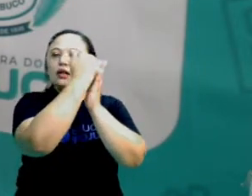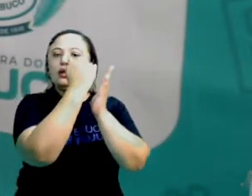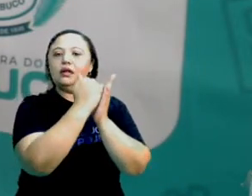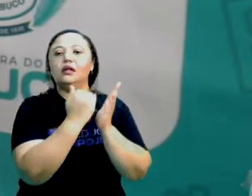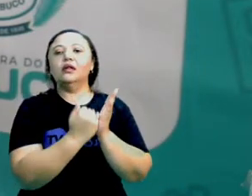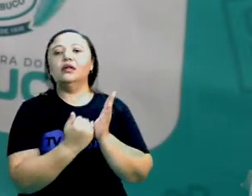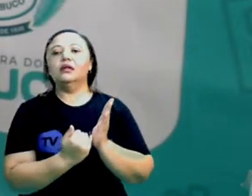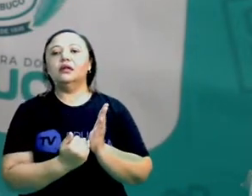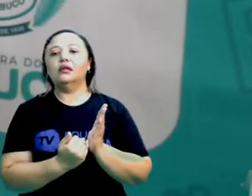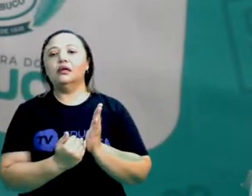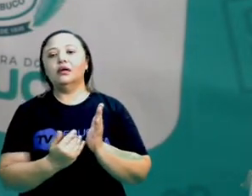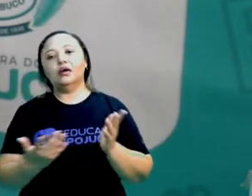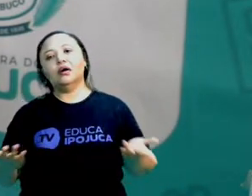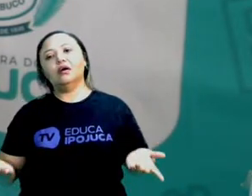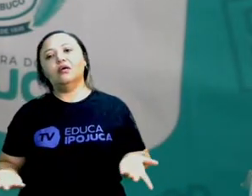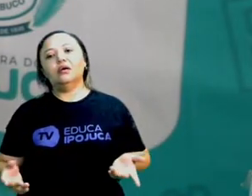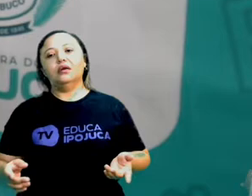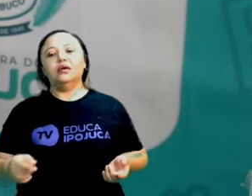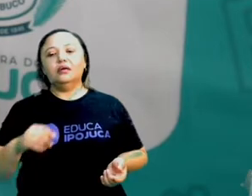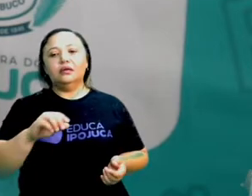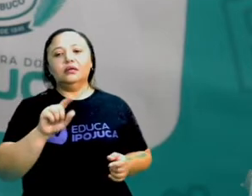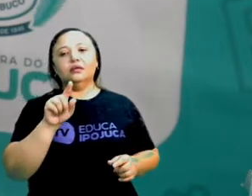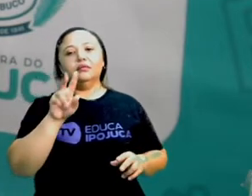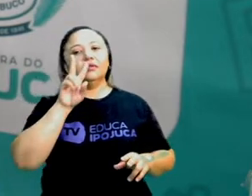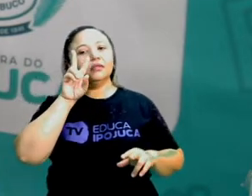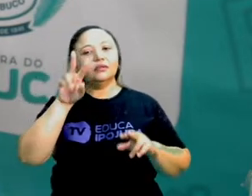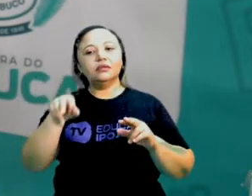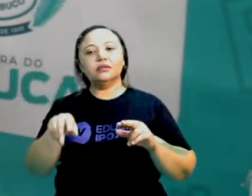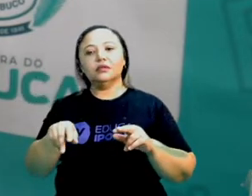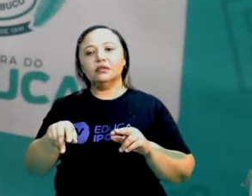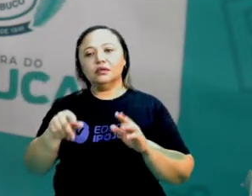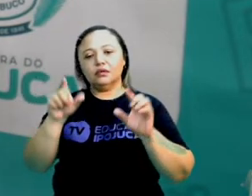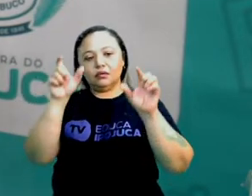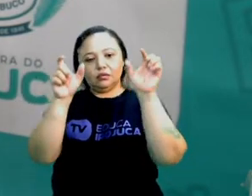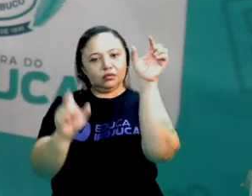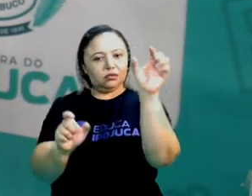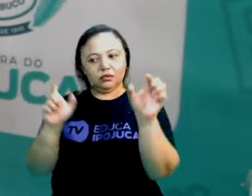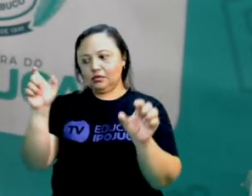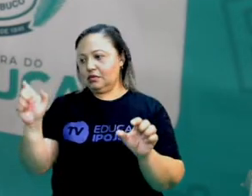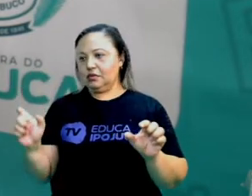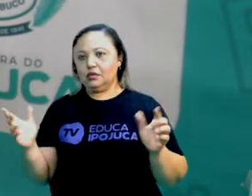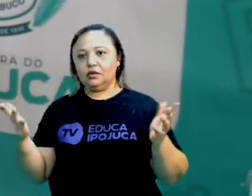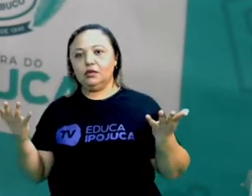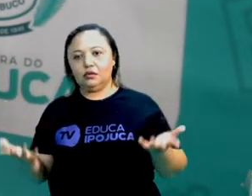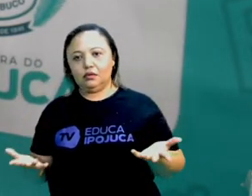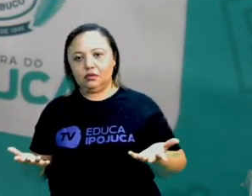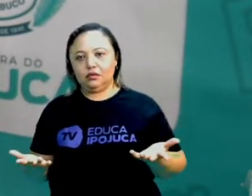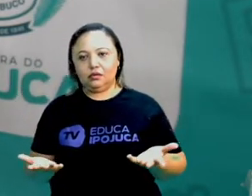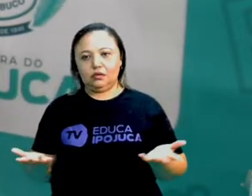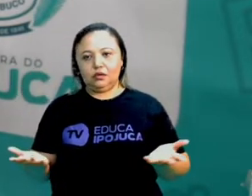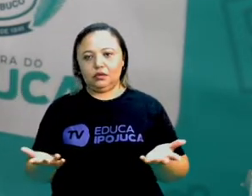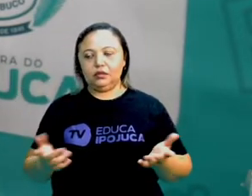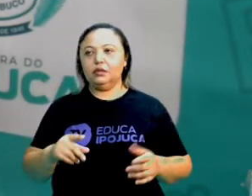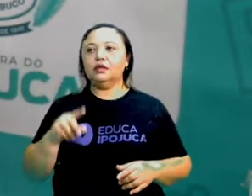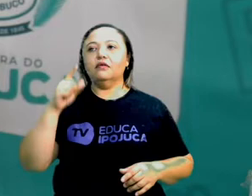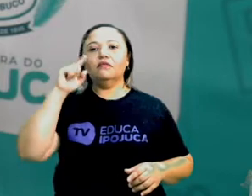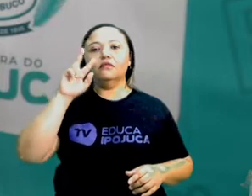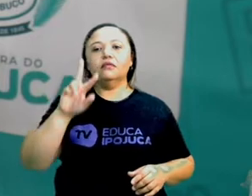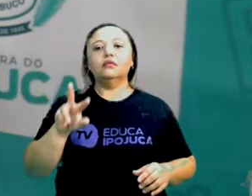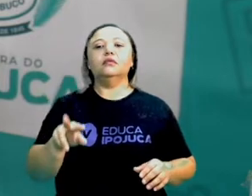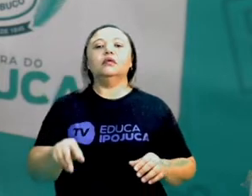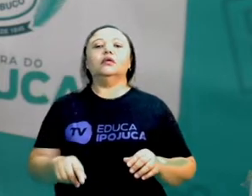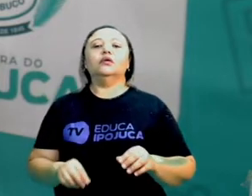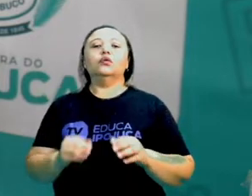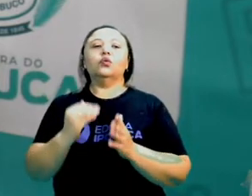um gráfico, agora você está aprendendo a ver os dados dessa tabela, como distribuir, para que vai ser usado esses